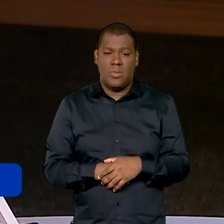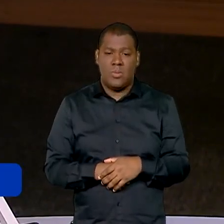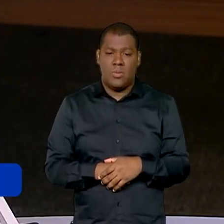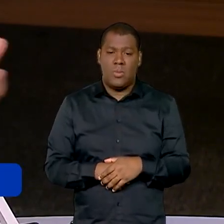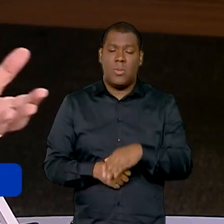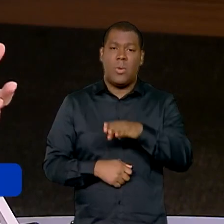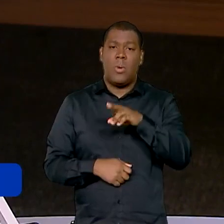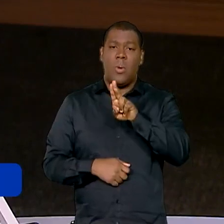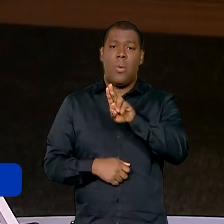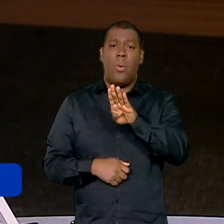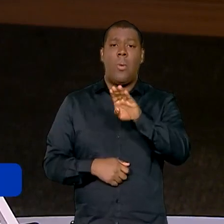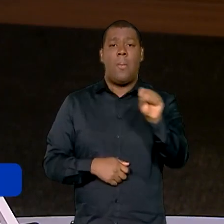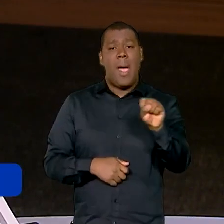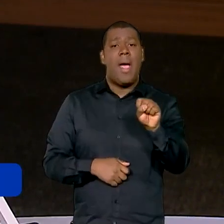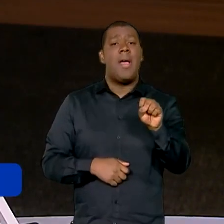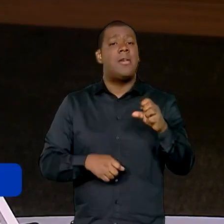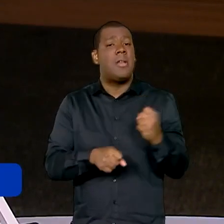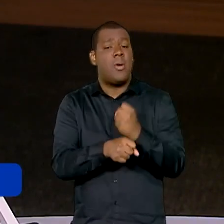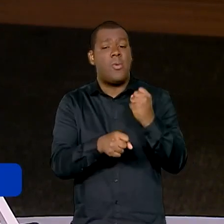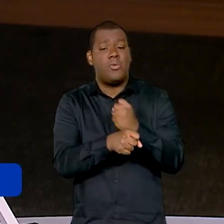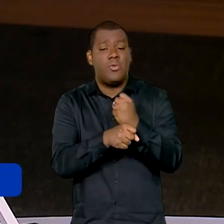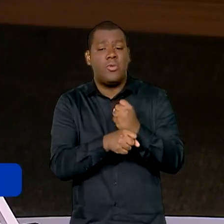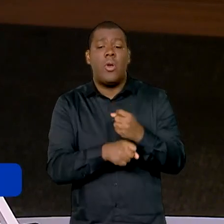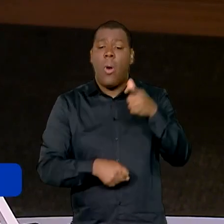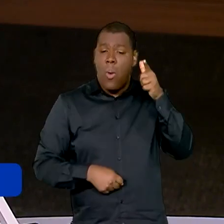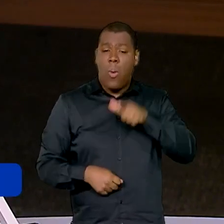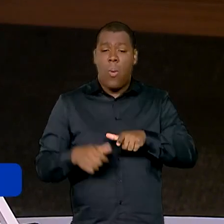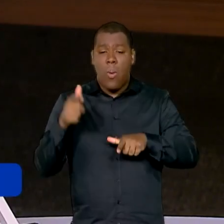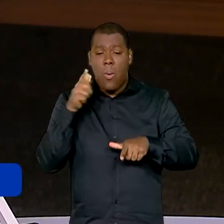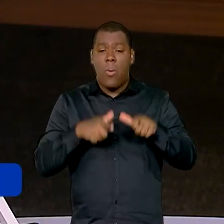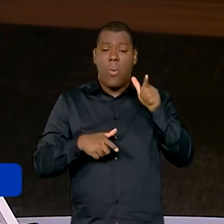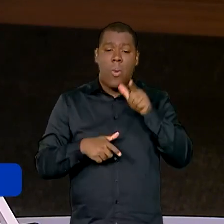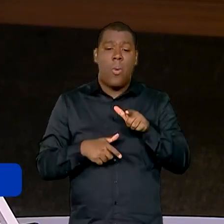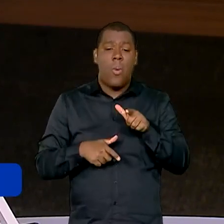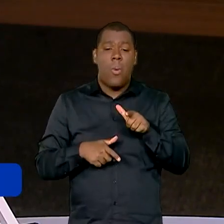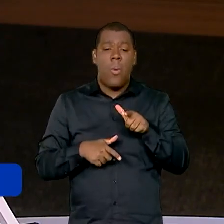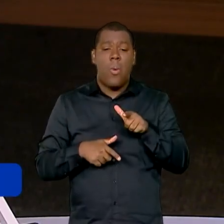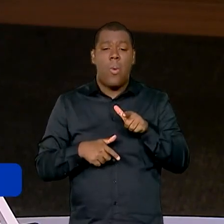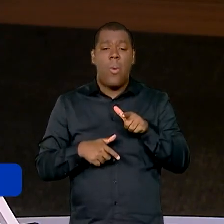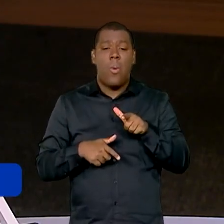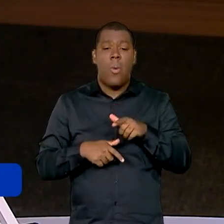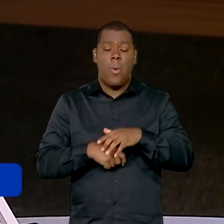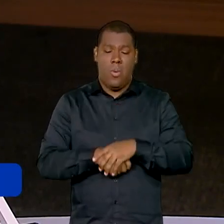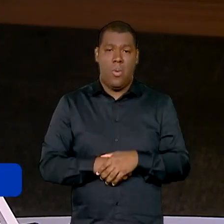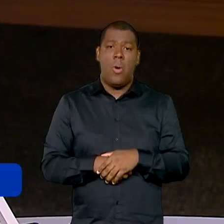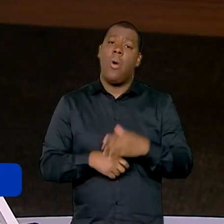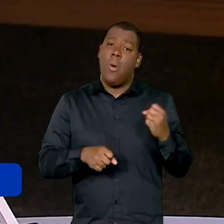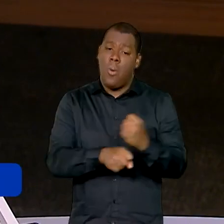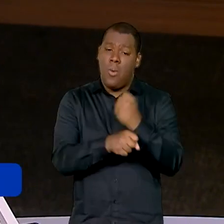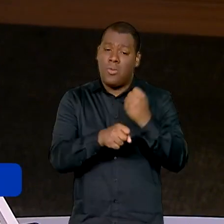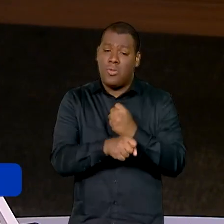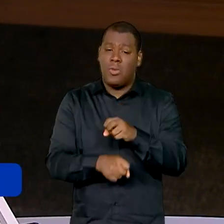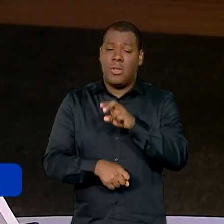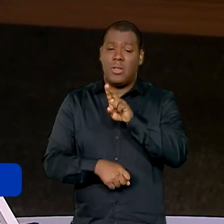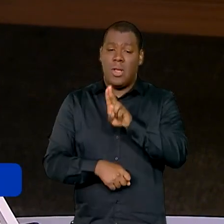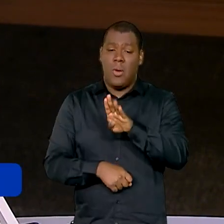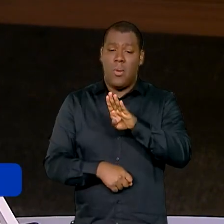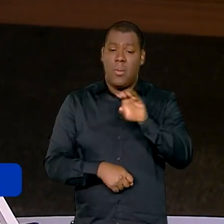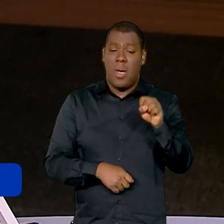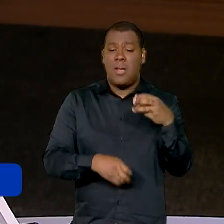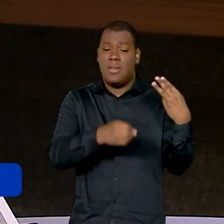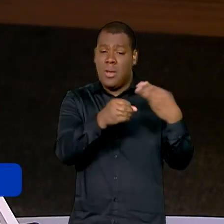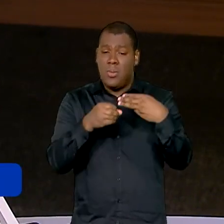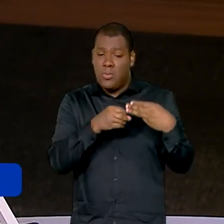UBS, Unidade Básica de Saúde, nós conseguimos atender pelo menos uma unidade básica para cada município